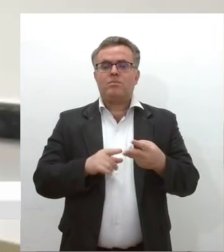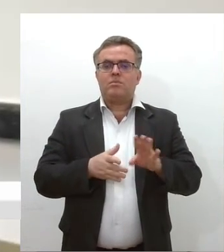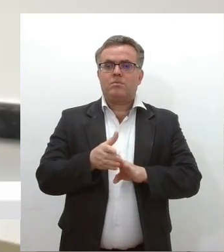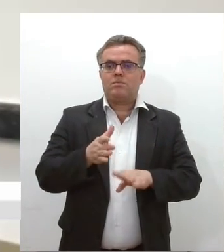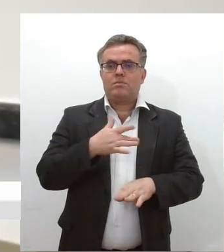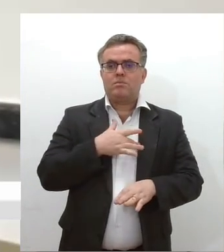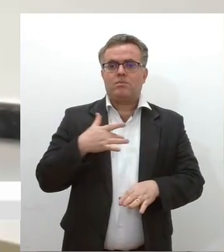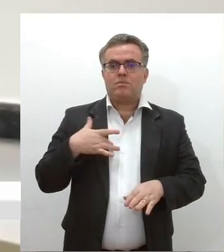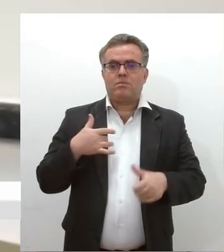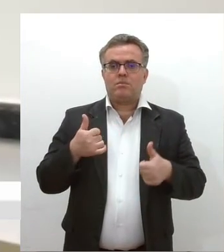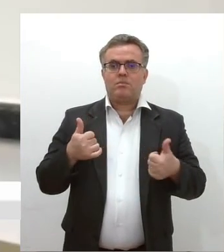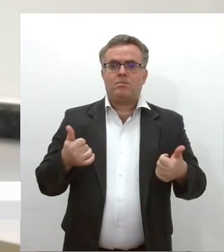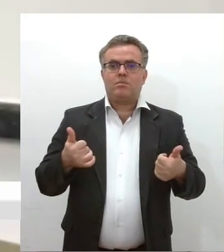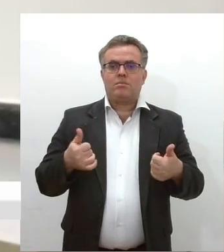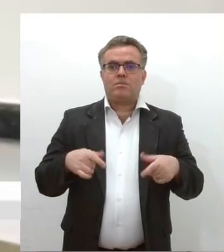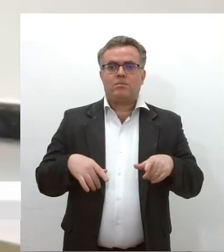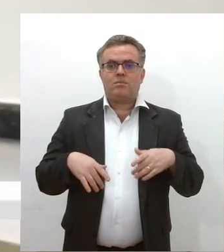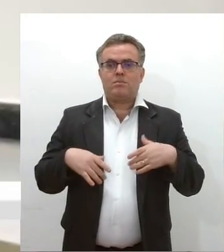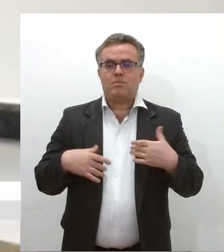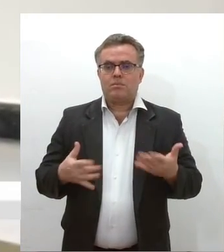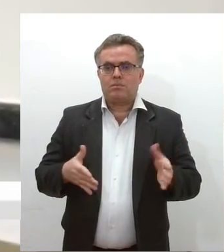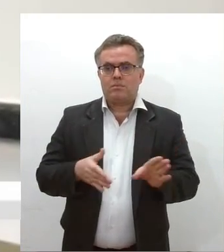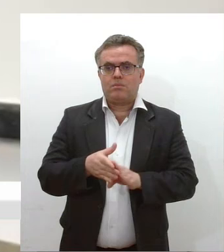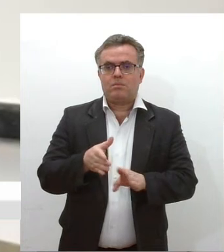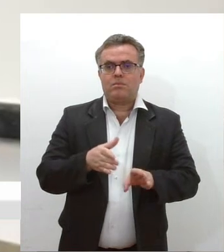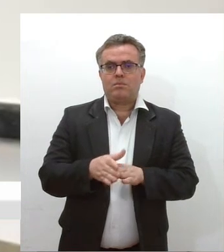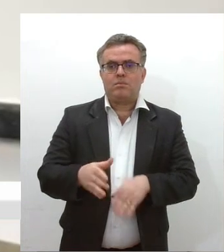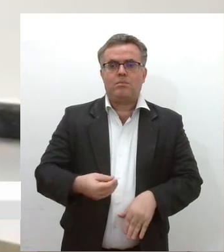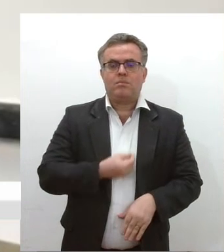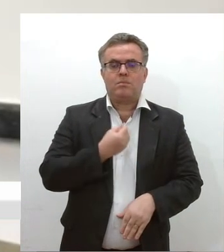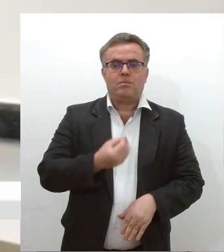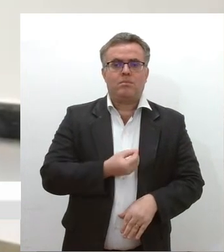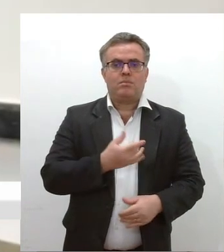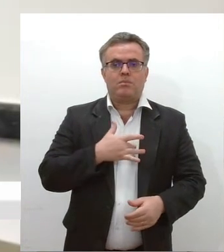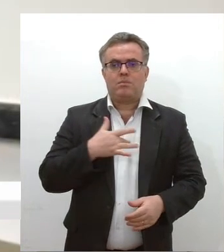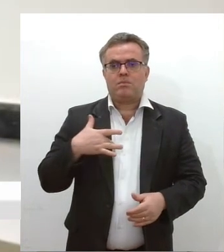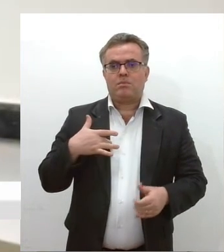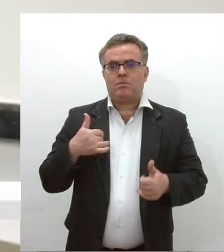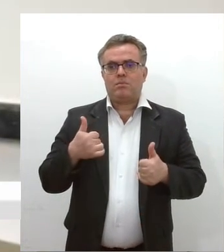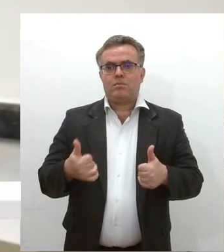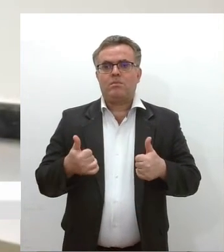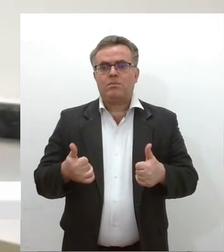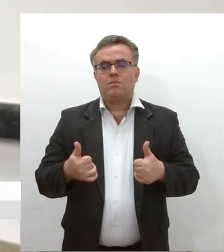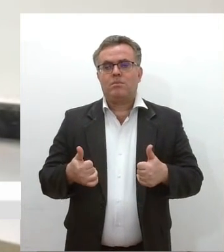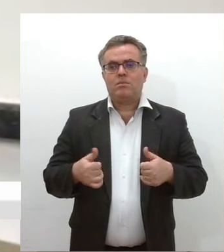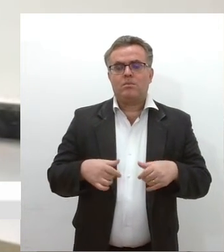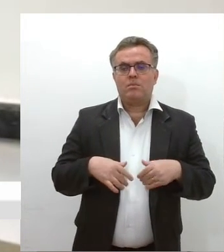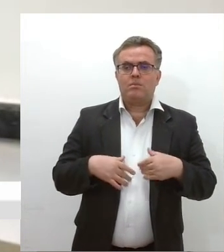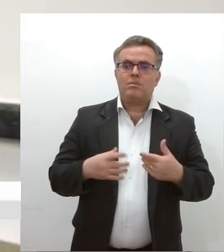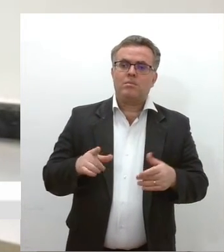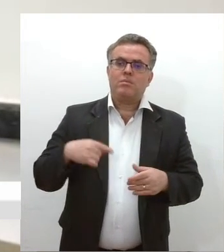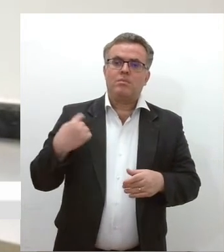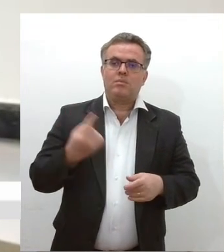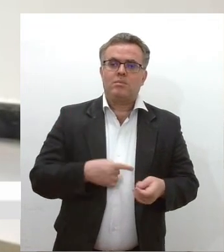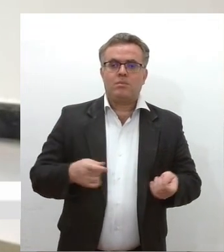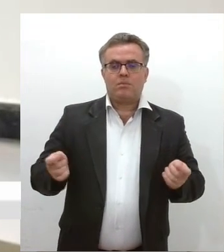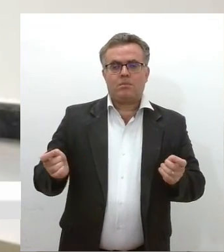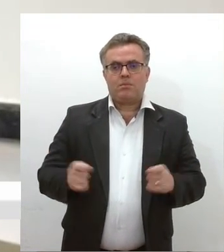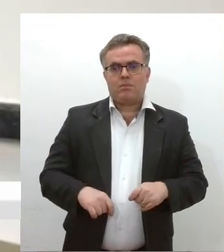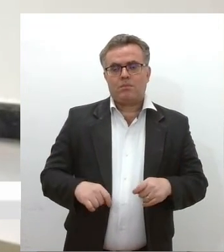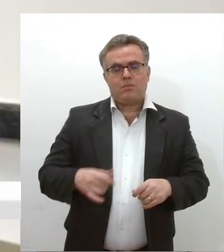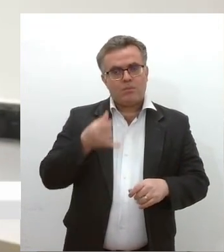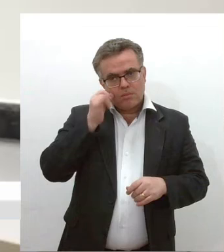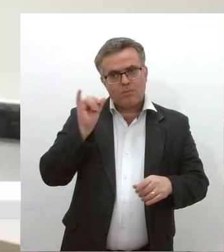Na verdade, a gente tem que orientar todo mundo a ter um estilo de vida saudável. Porque é a única forma que a gente tem para a gente conseguir prevenir